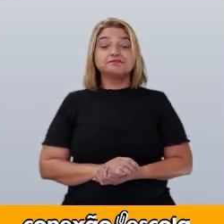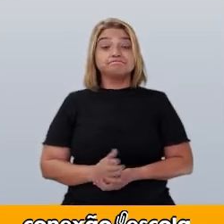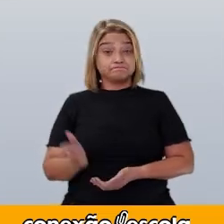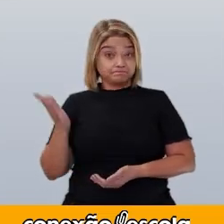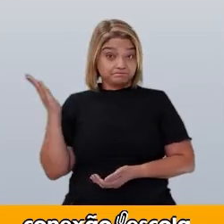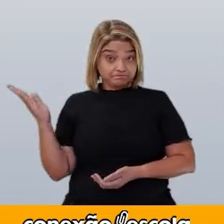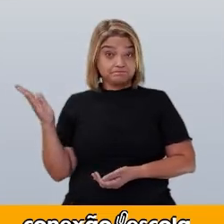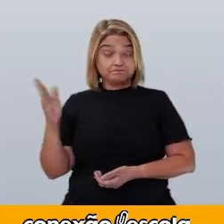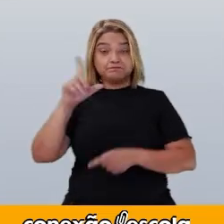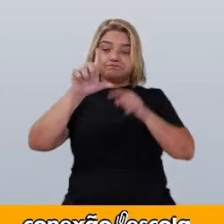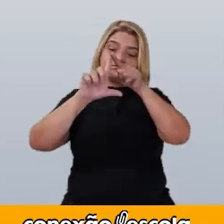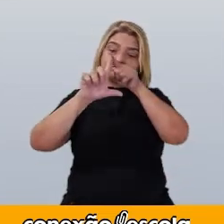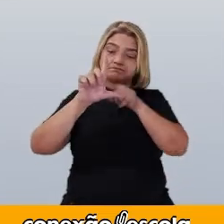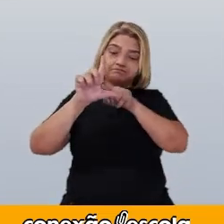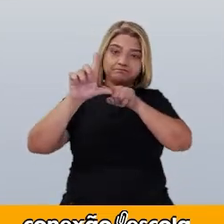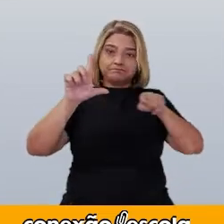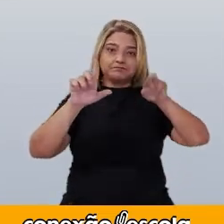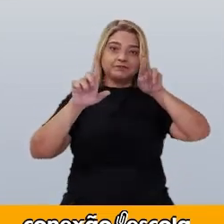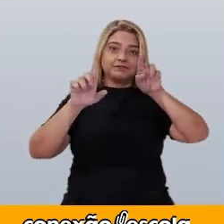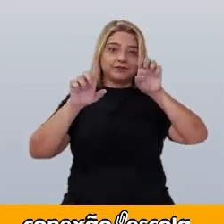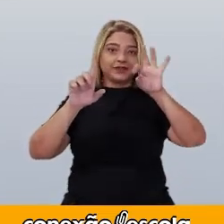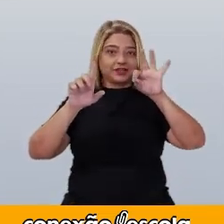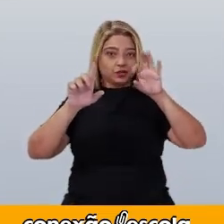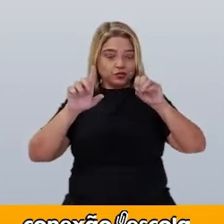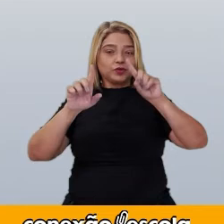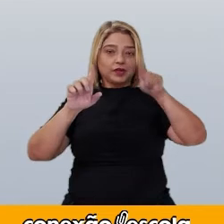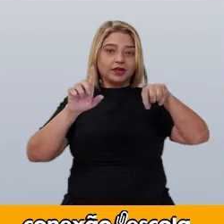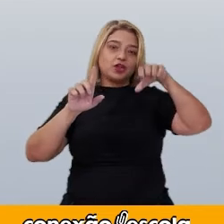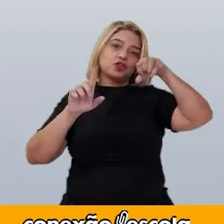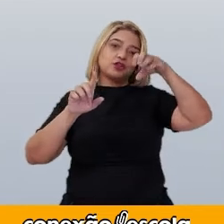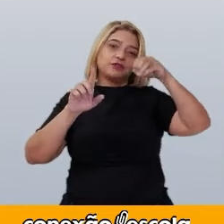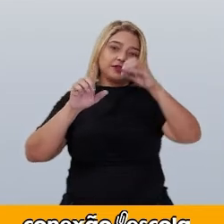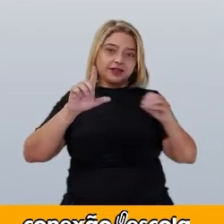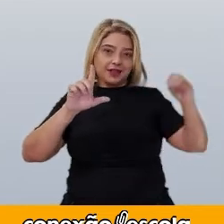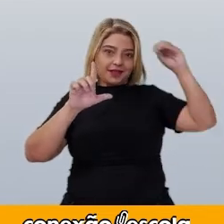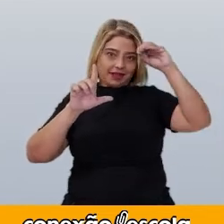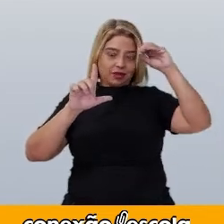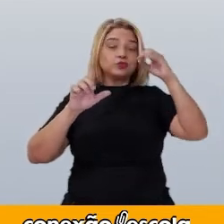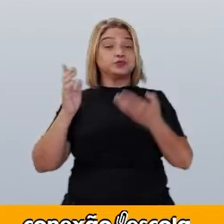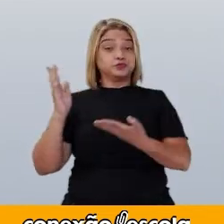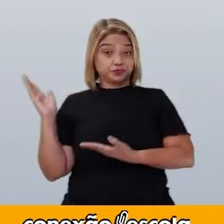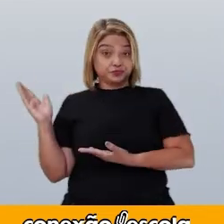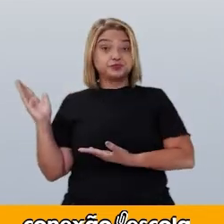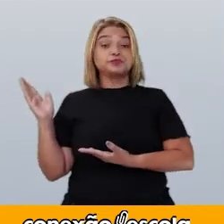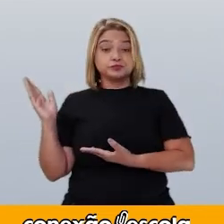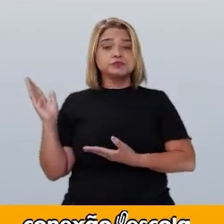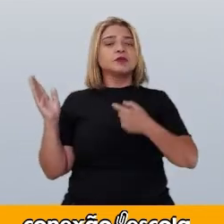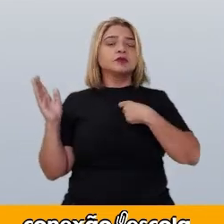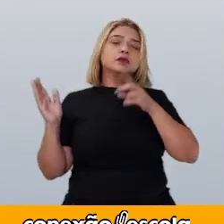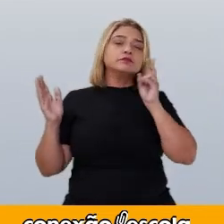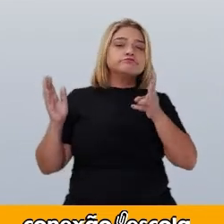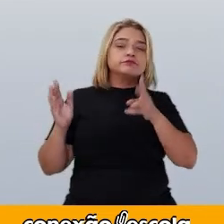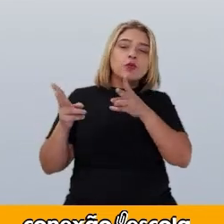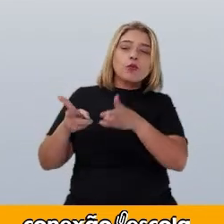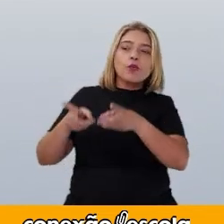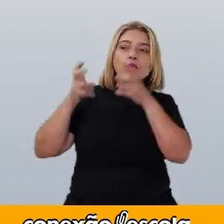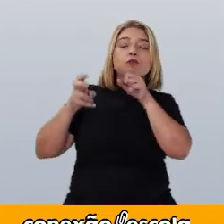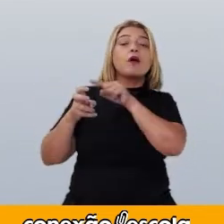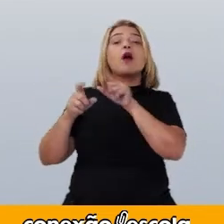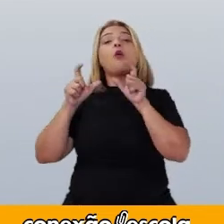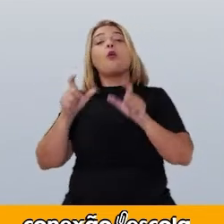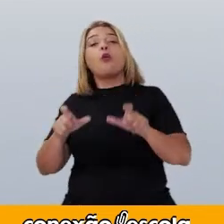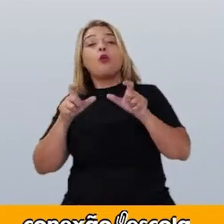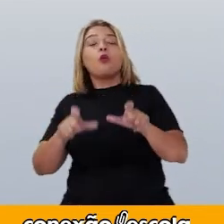Esse é o ângulo reto de 90 graus. Geralmente, eu observo esse